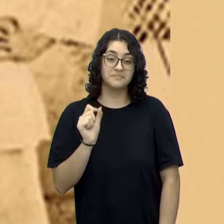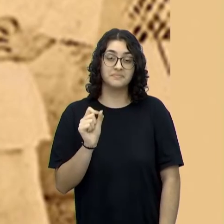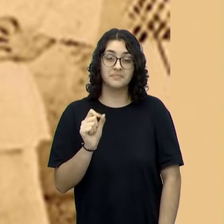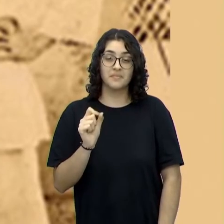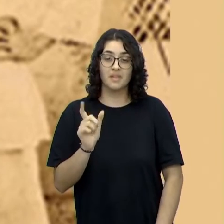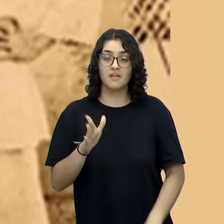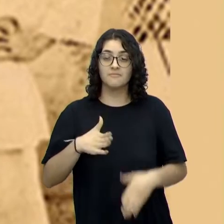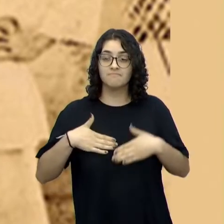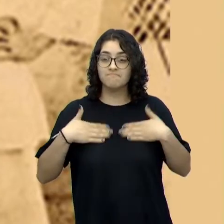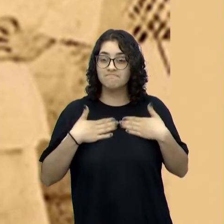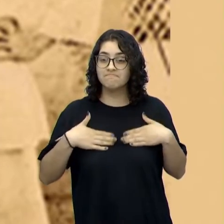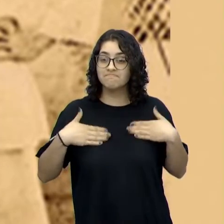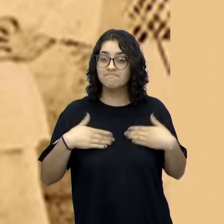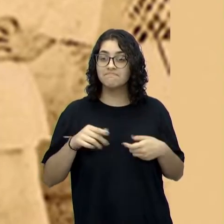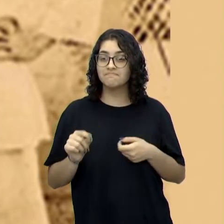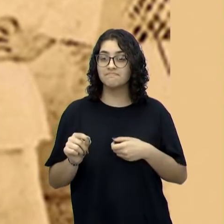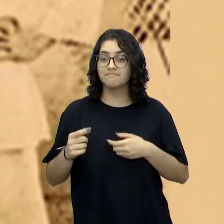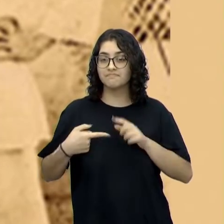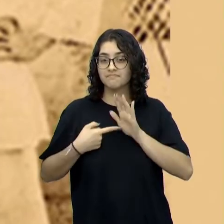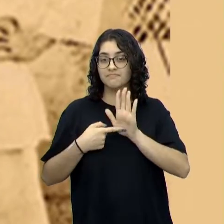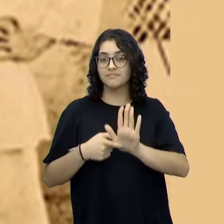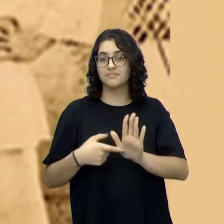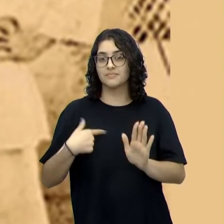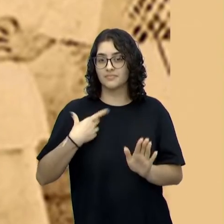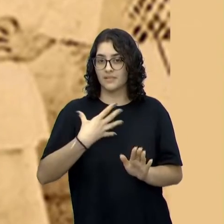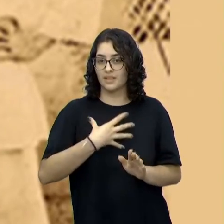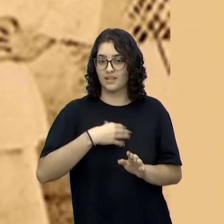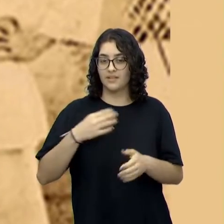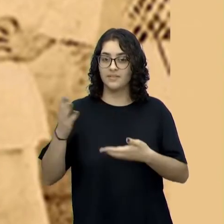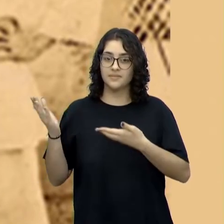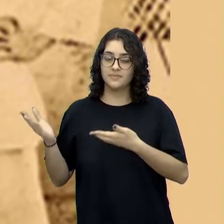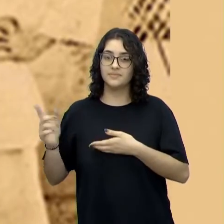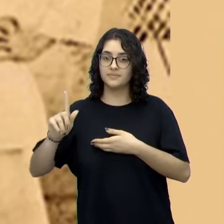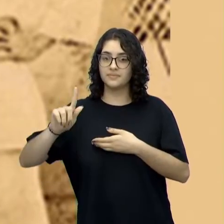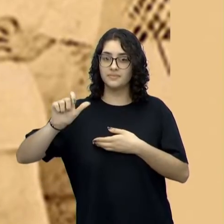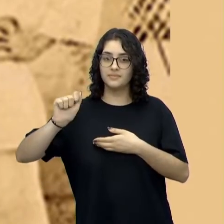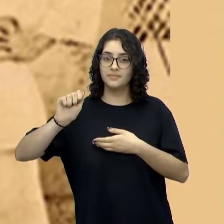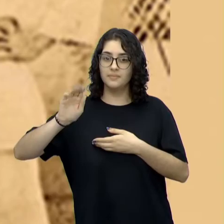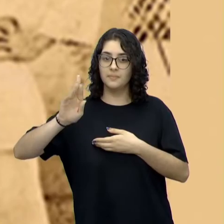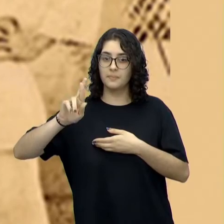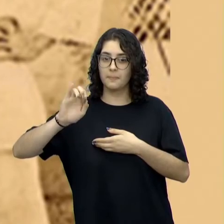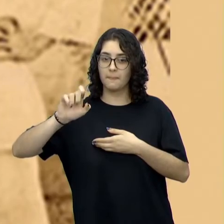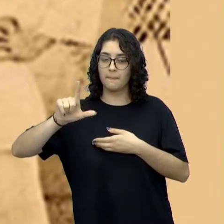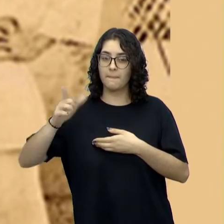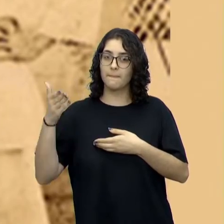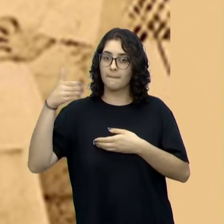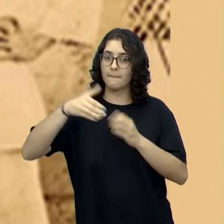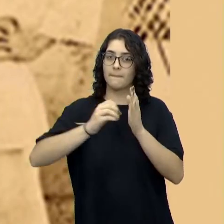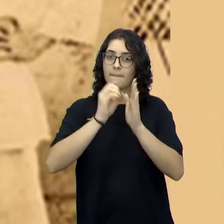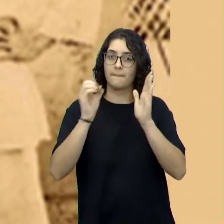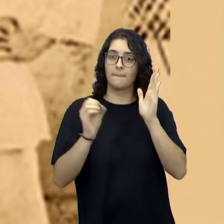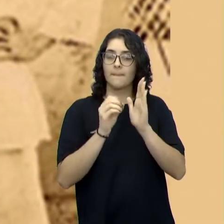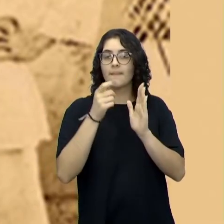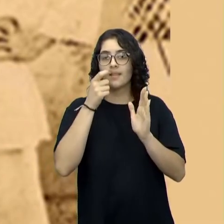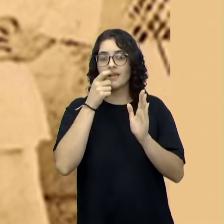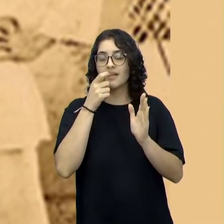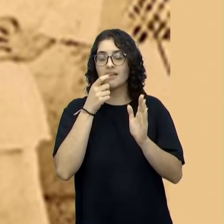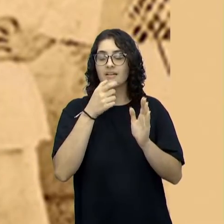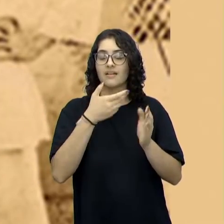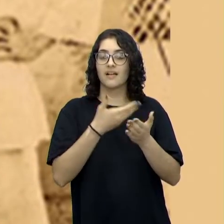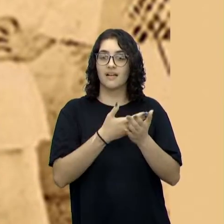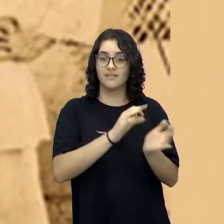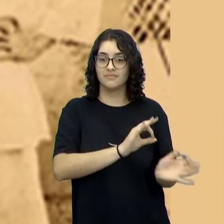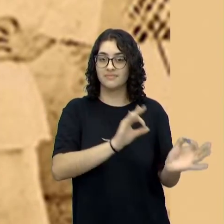com muito prazer aí que eu apresento a vocês o meu filho, Gabriel, que veio aí hoje aqui no Centro de Mídias assistir uma aula e vai participar